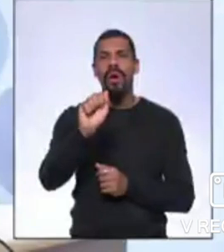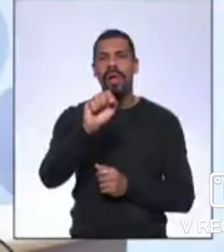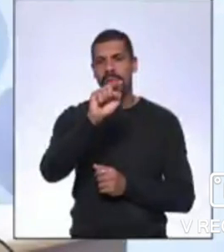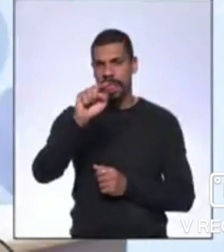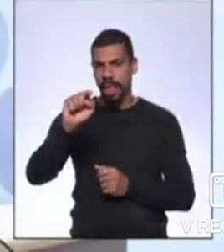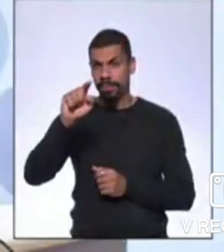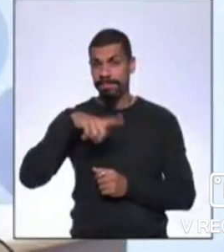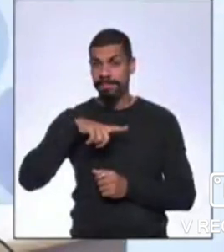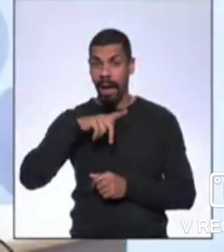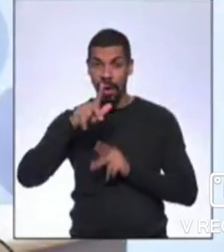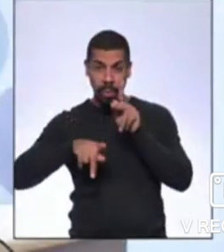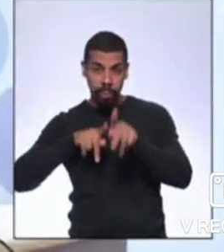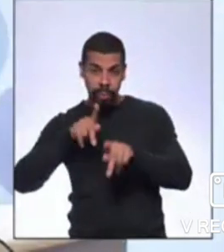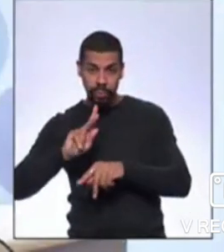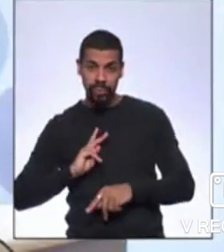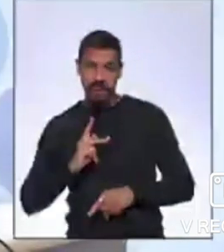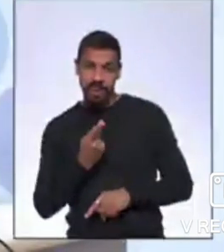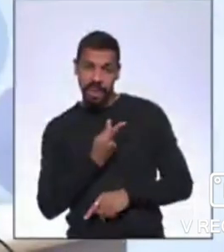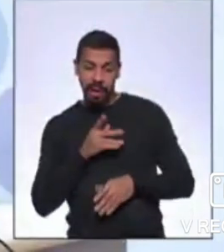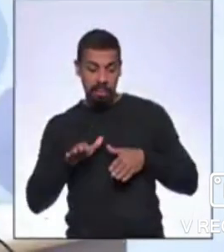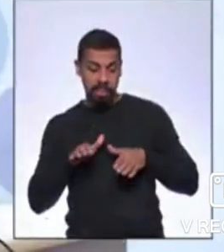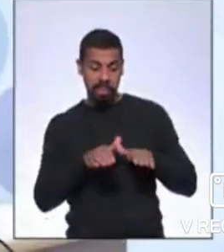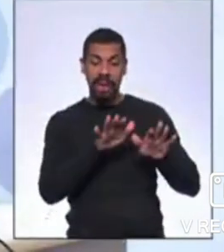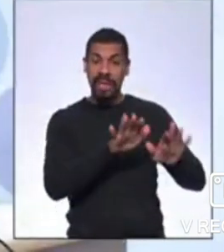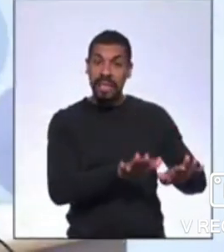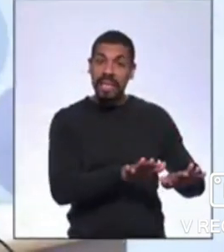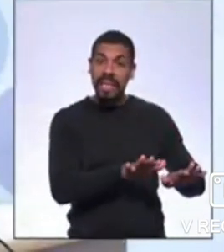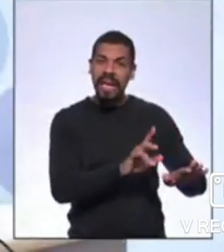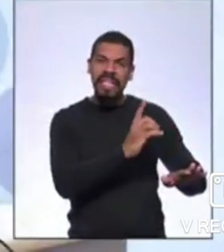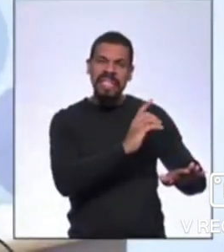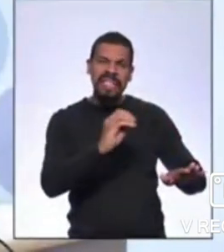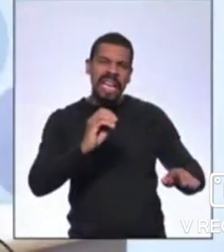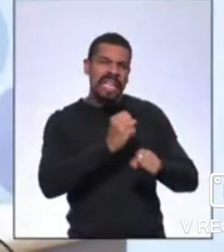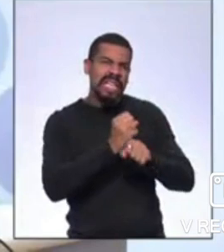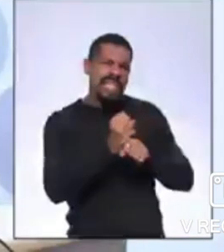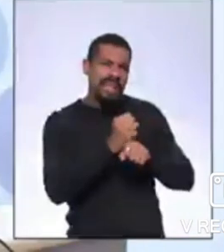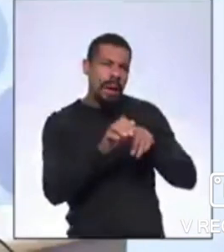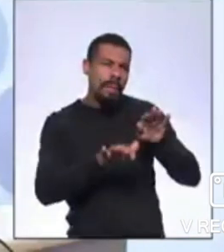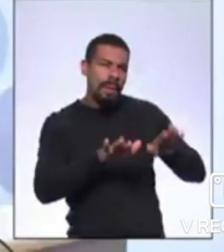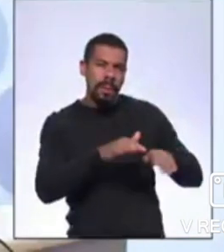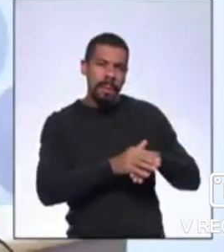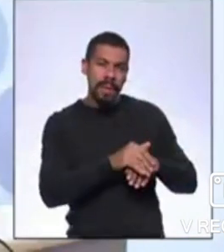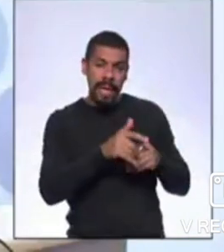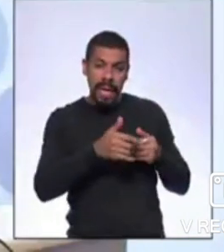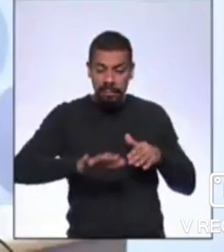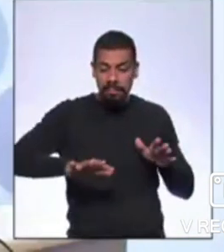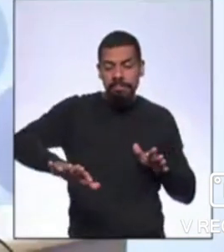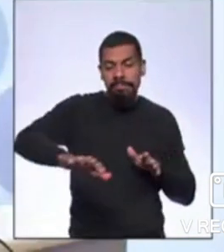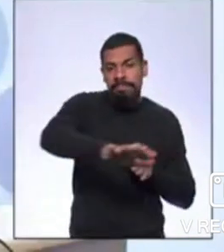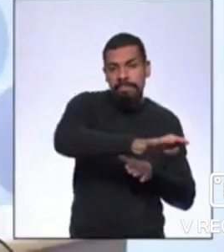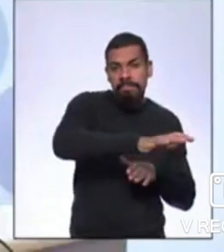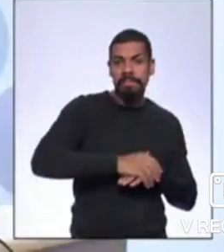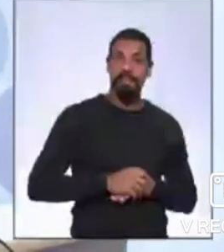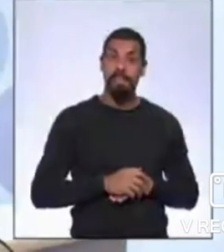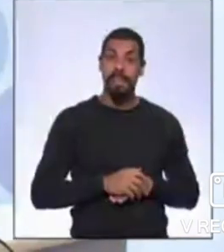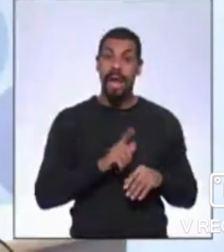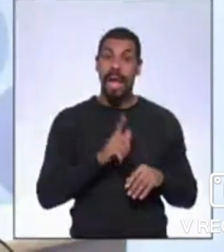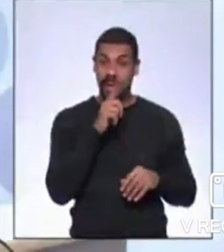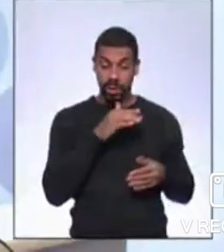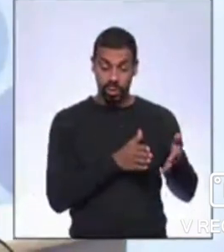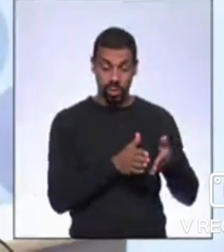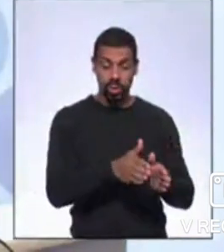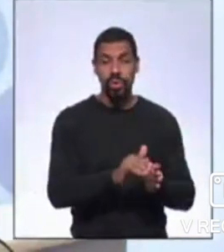estabelecem, eles ficam por volta de 100 anos aí, nesta região do Rio Jordão, tá? Mas o Rio Jordão,